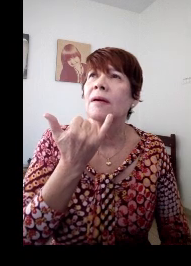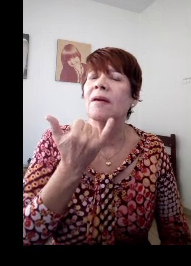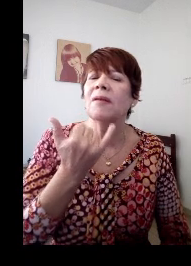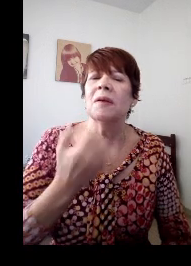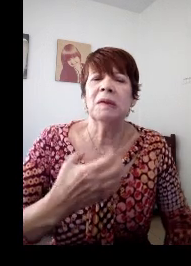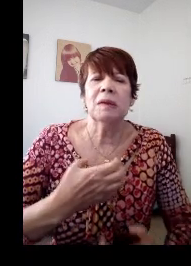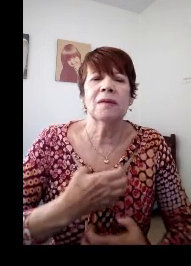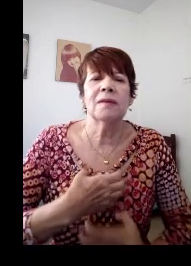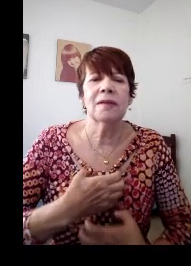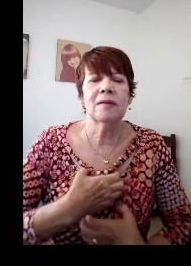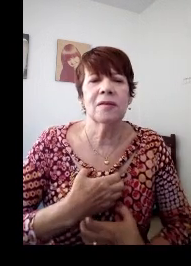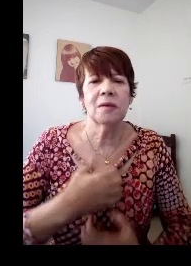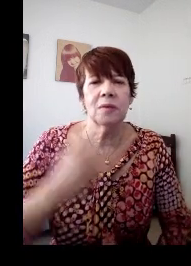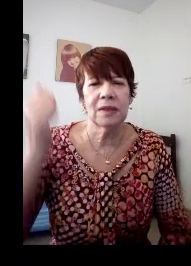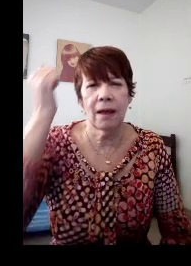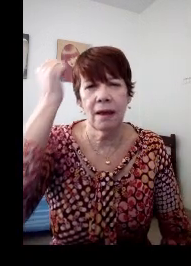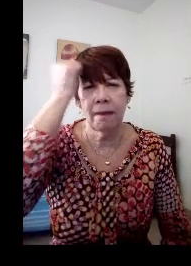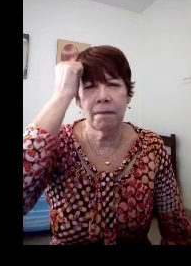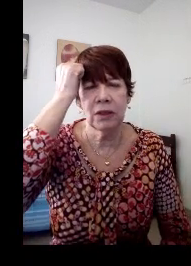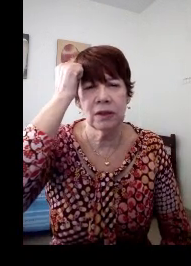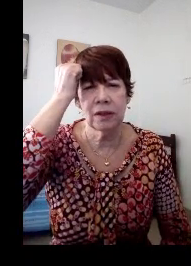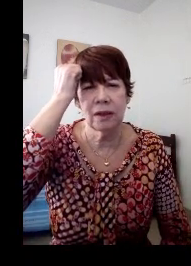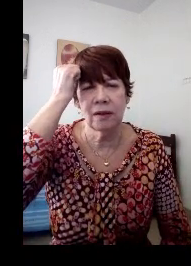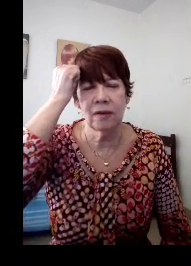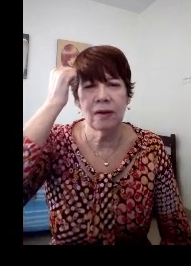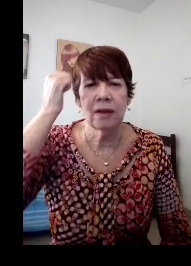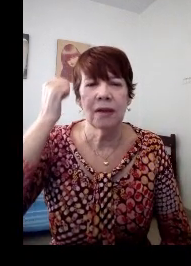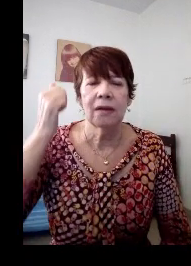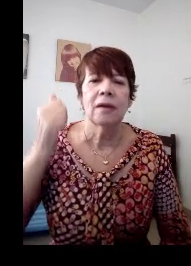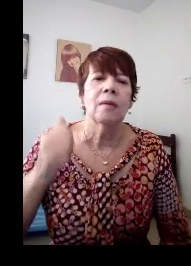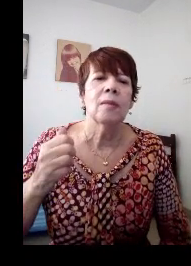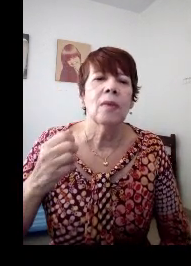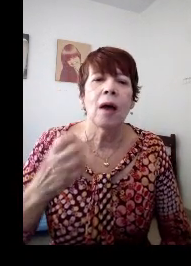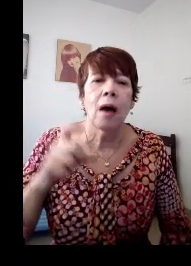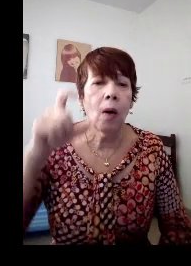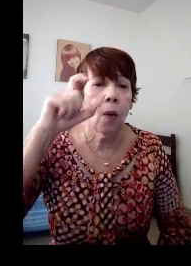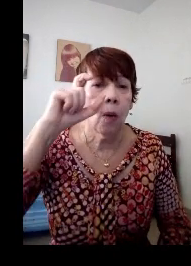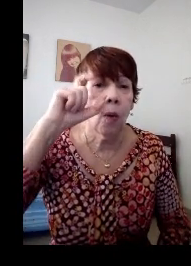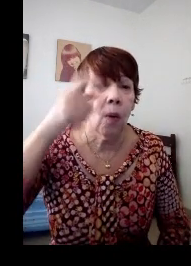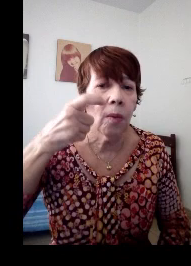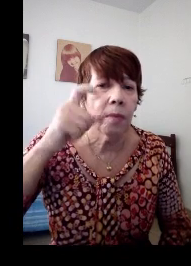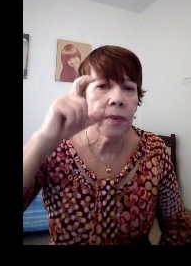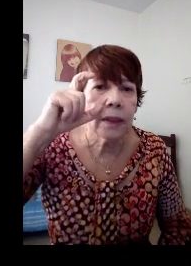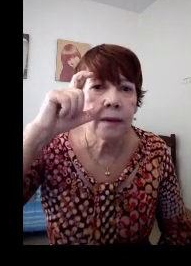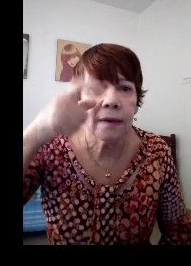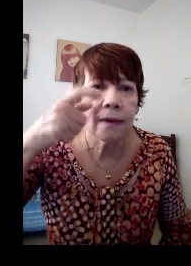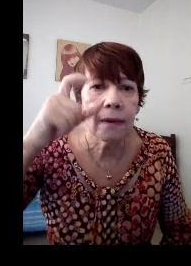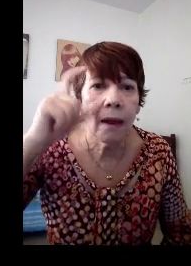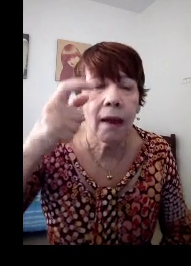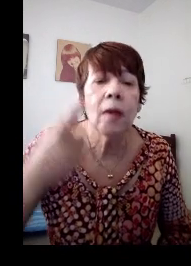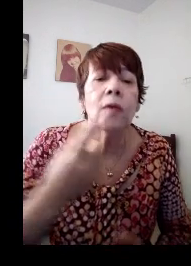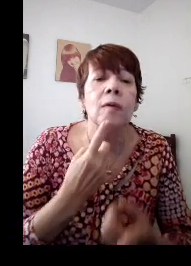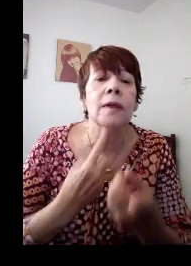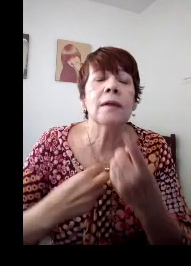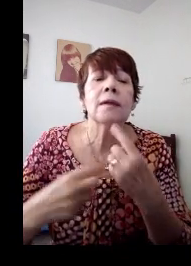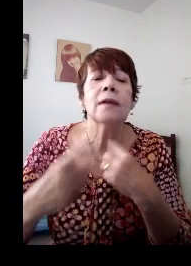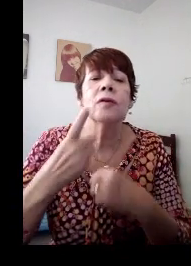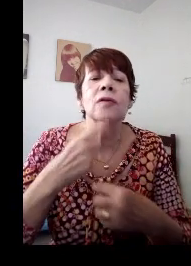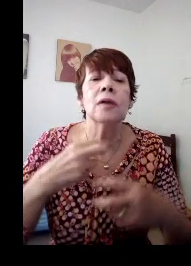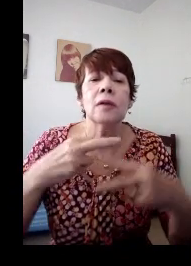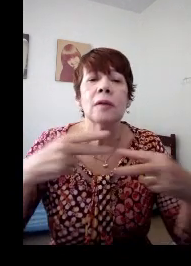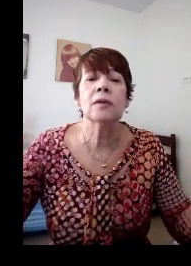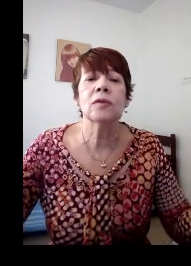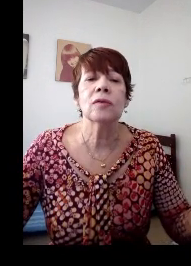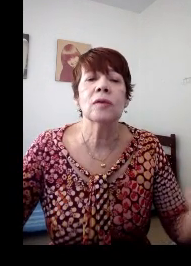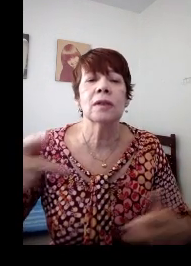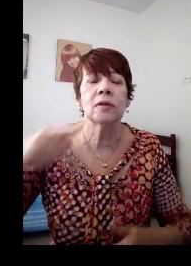Estamos xingando, cobiçando, invejando, desejando as coisas